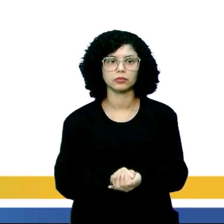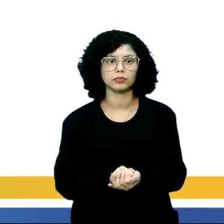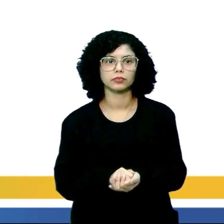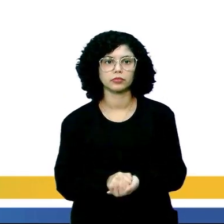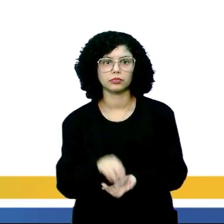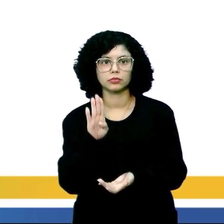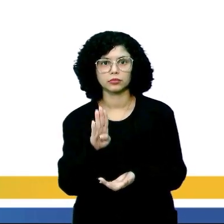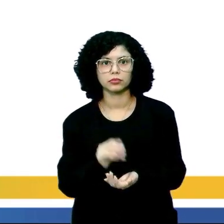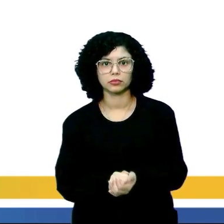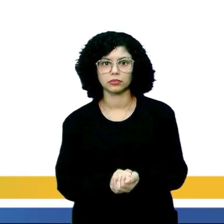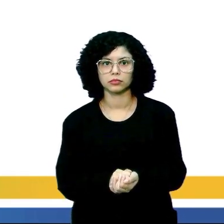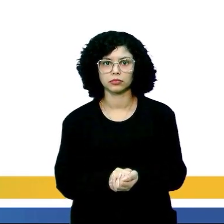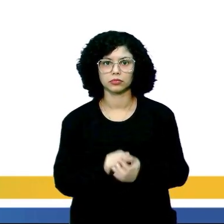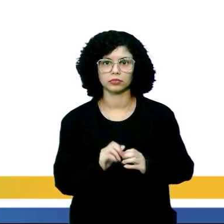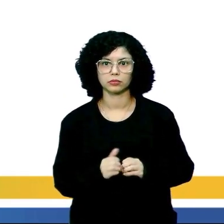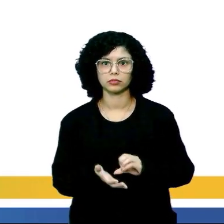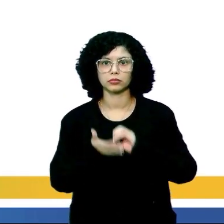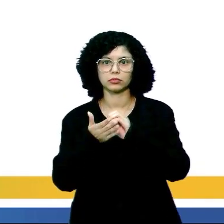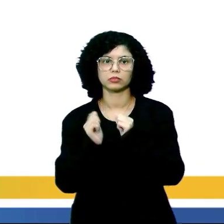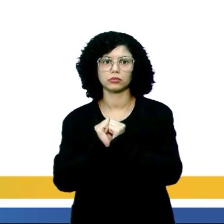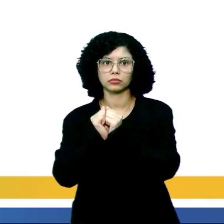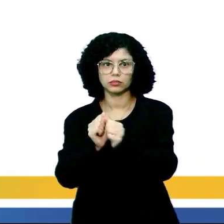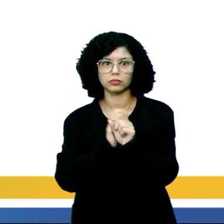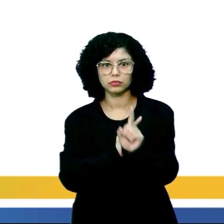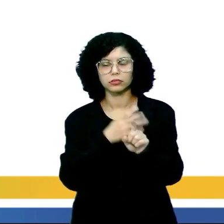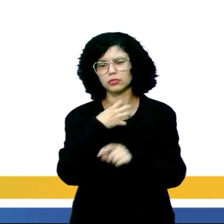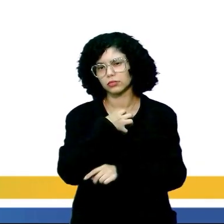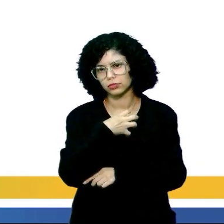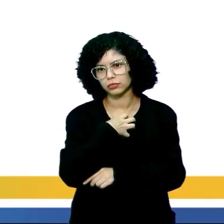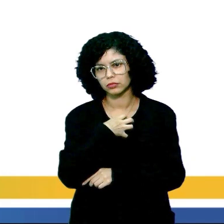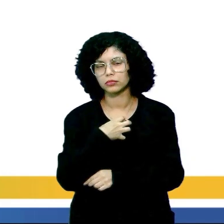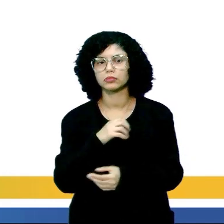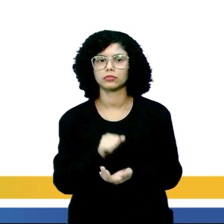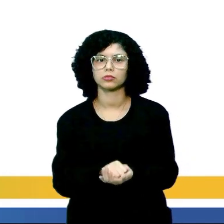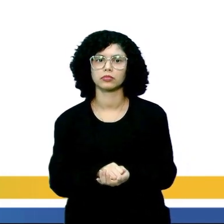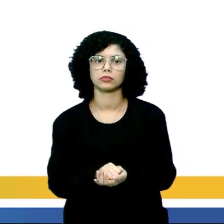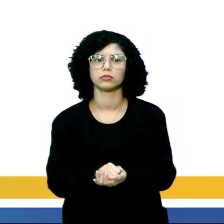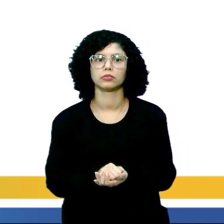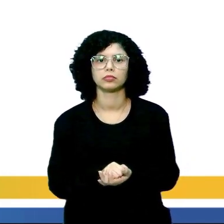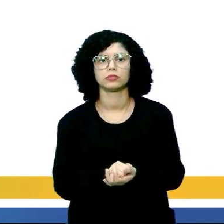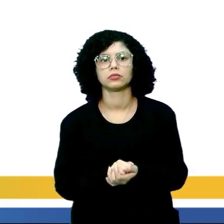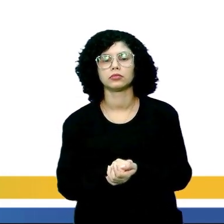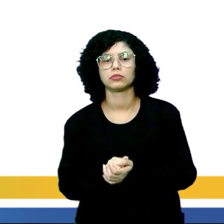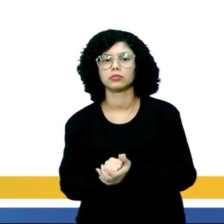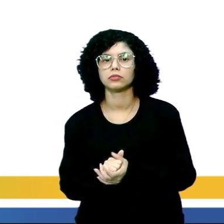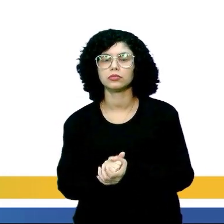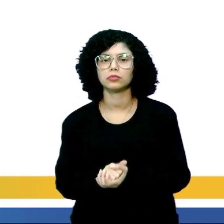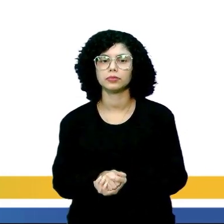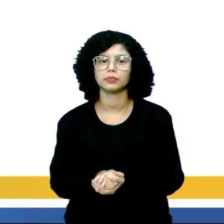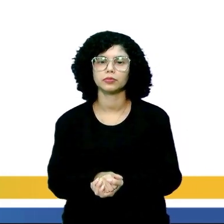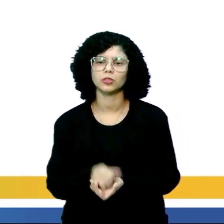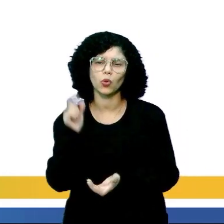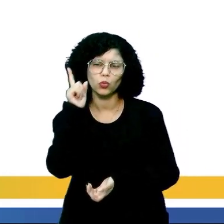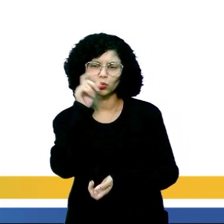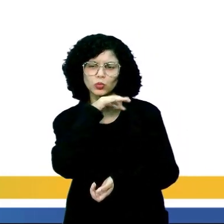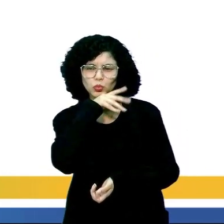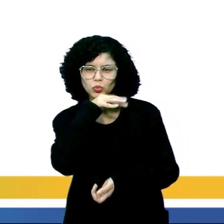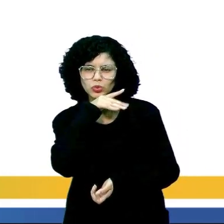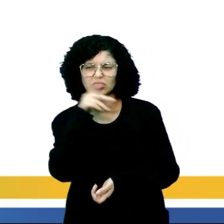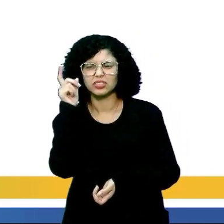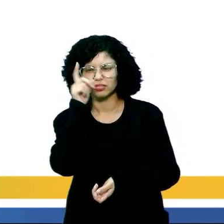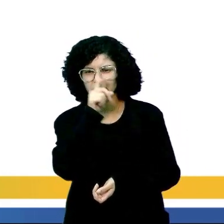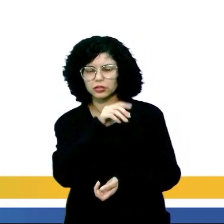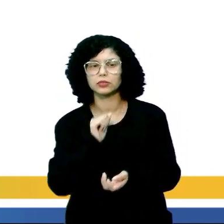A. A letra B diz, o seu coração está na Venezuela e acompanhará os momentos dolorosos,